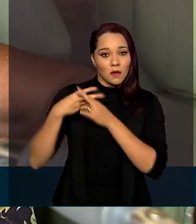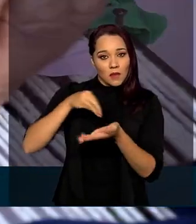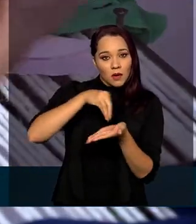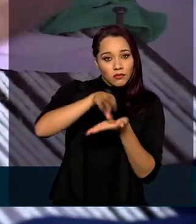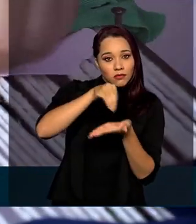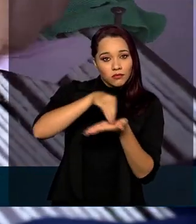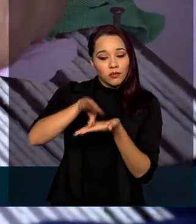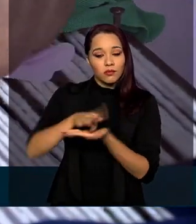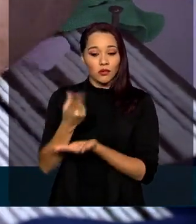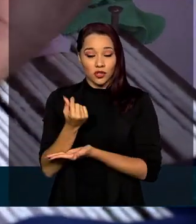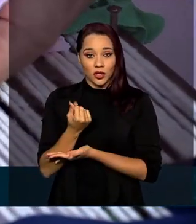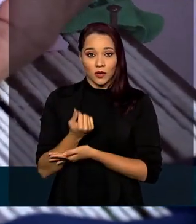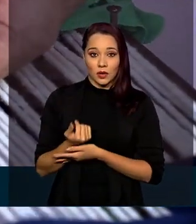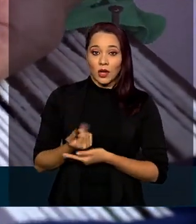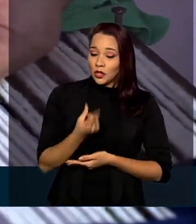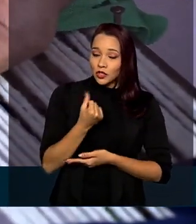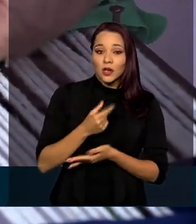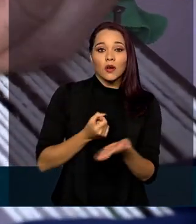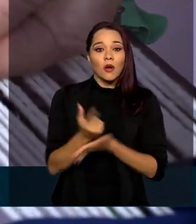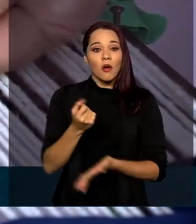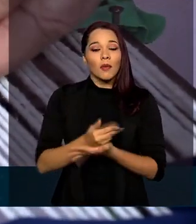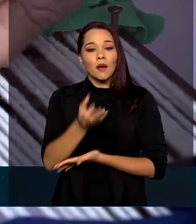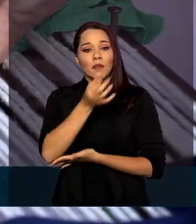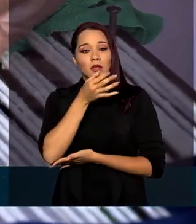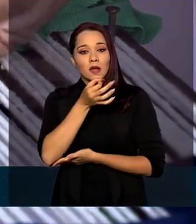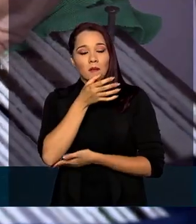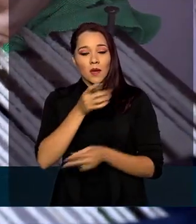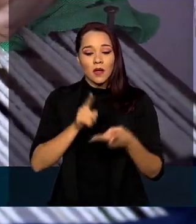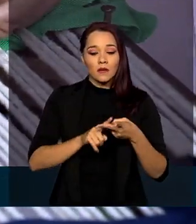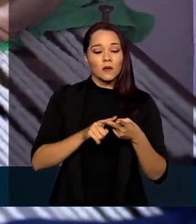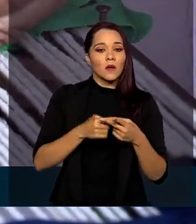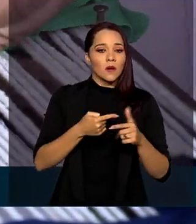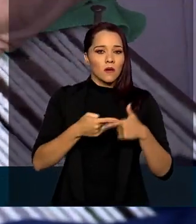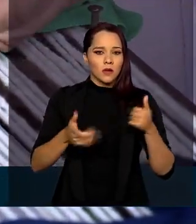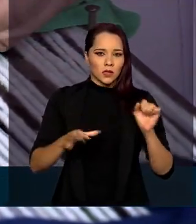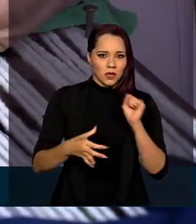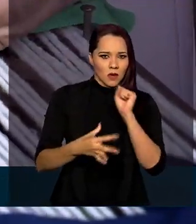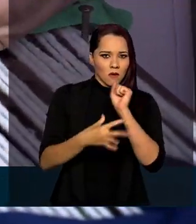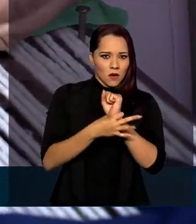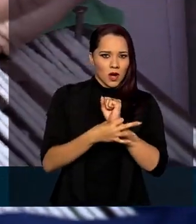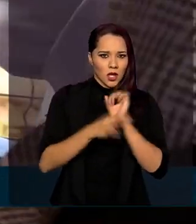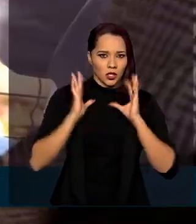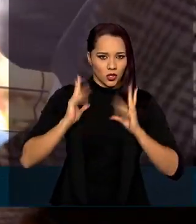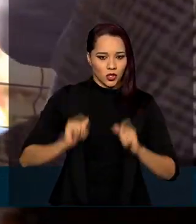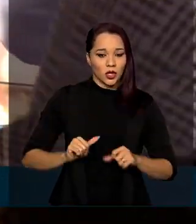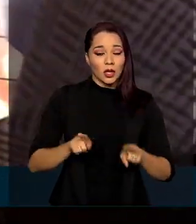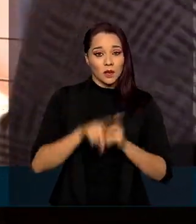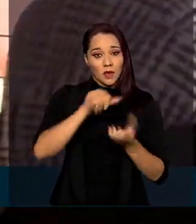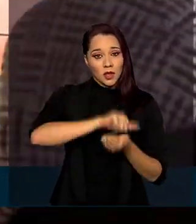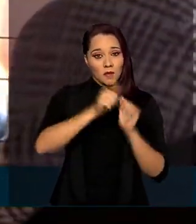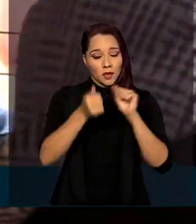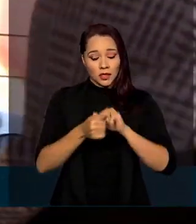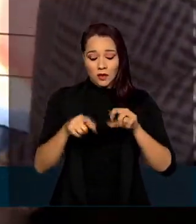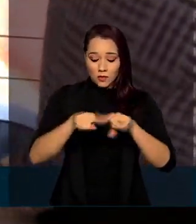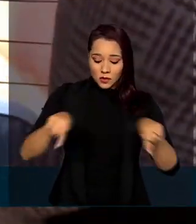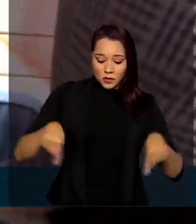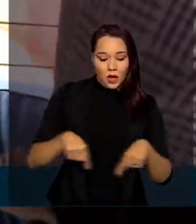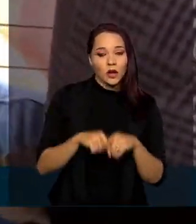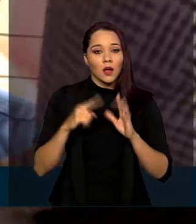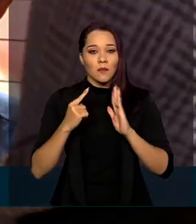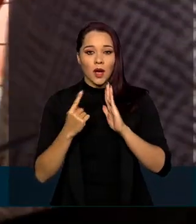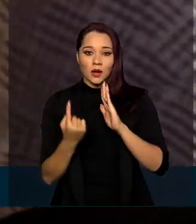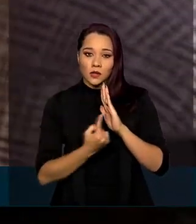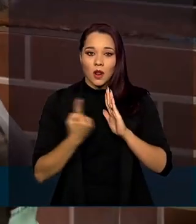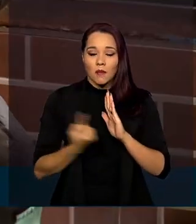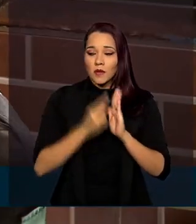recursos. O dinheiro é para a compra de medicamentos, equipamentos de segurança e higiene e adequação dos espaços para isolamento